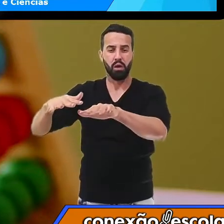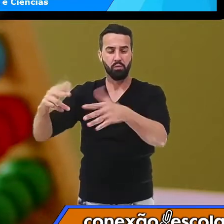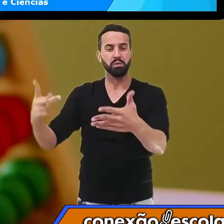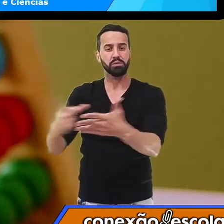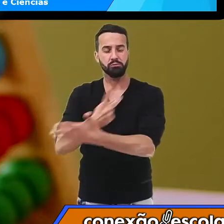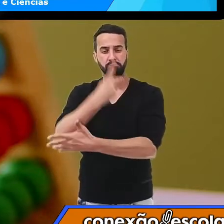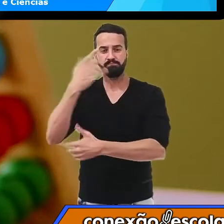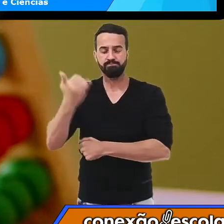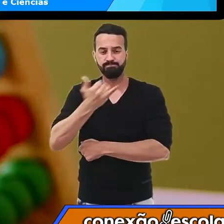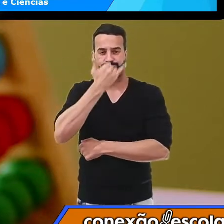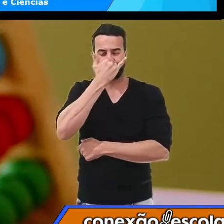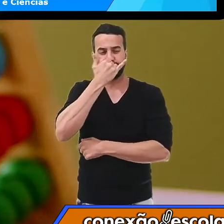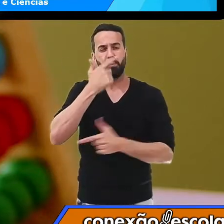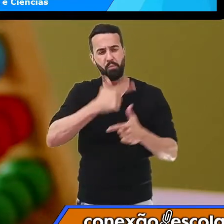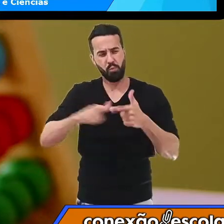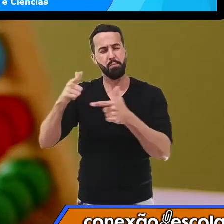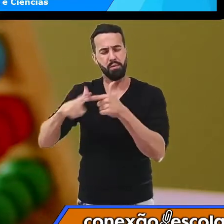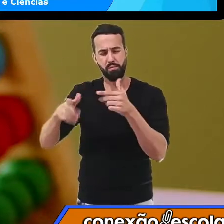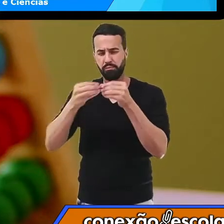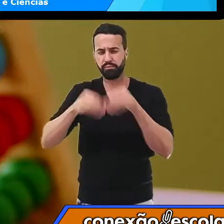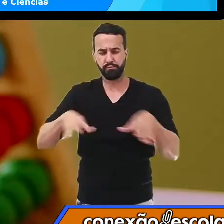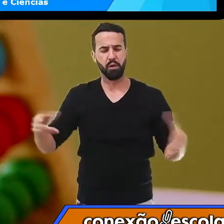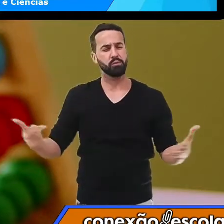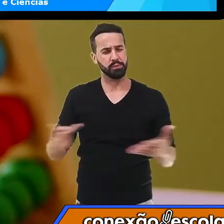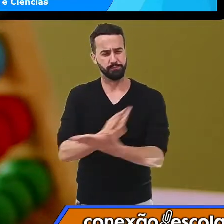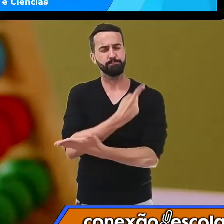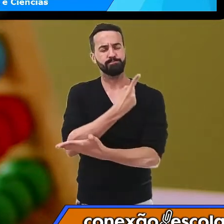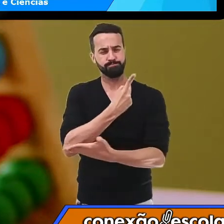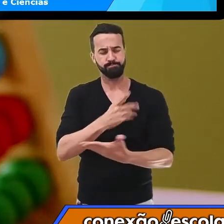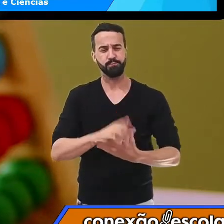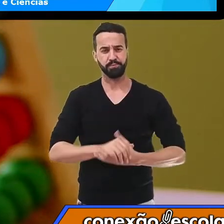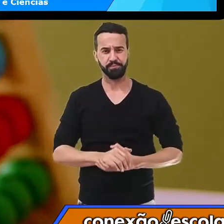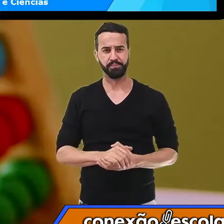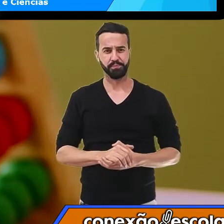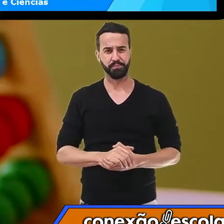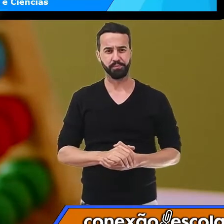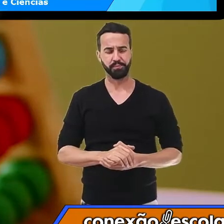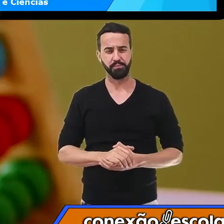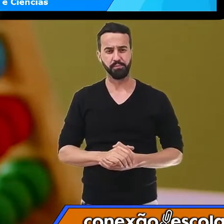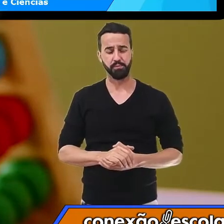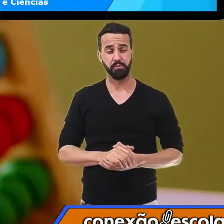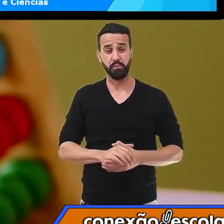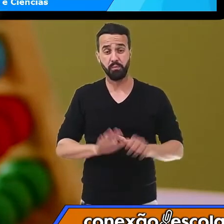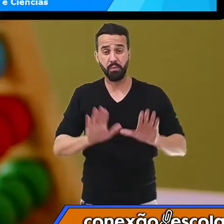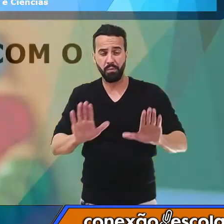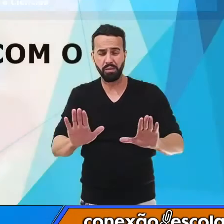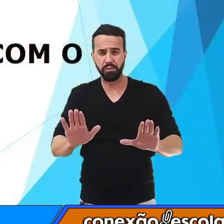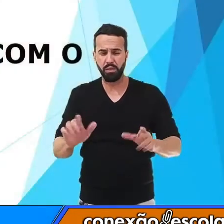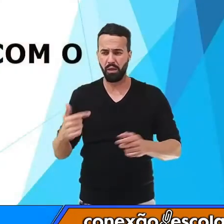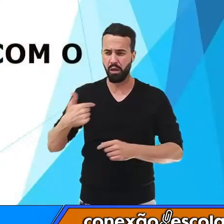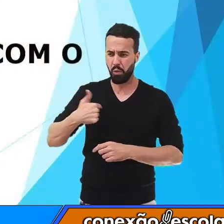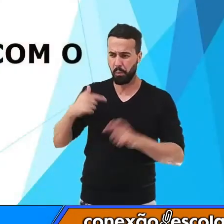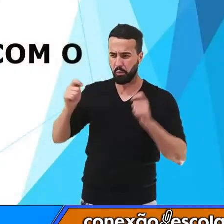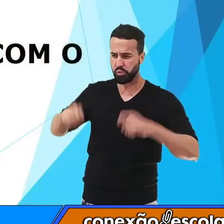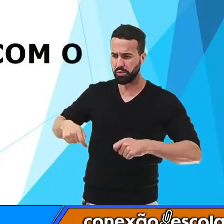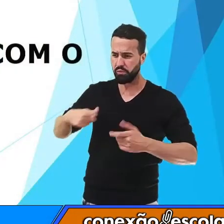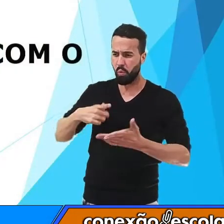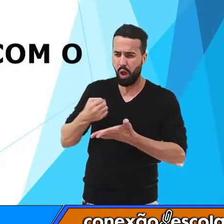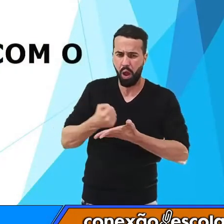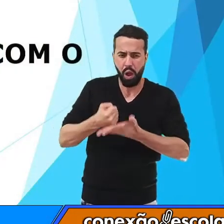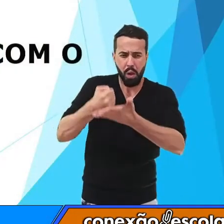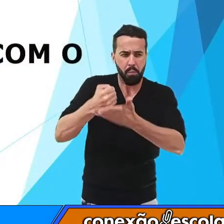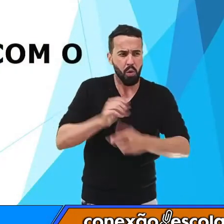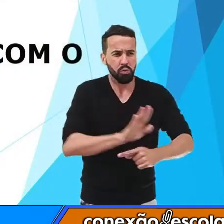a consequência disso tudo. E então, pessoal, como que eu posso contribuir? Tendo consciência de todo